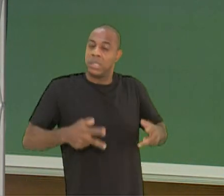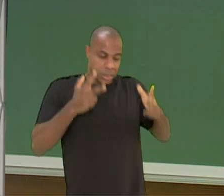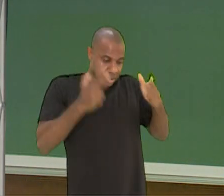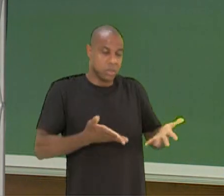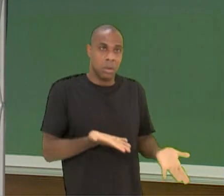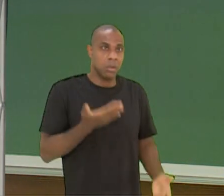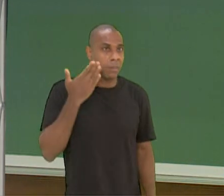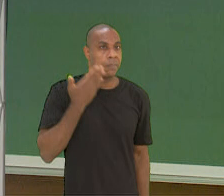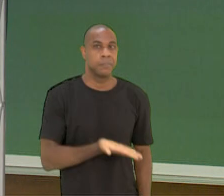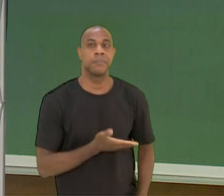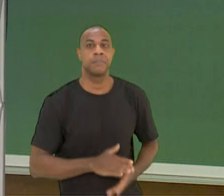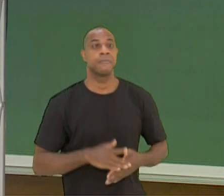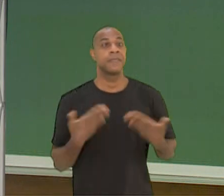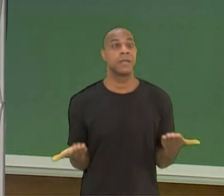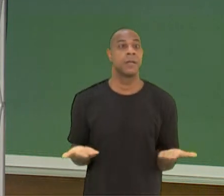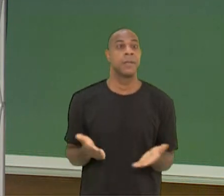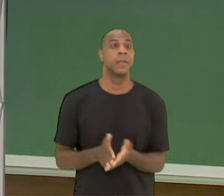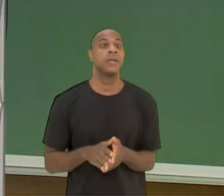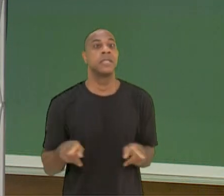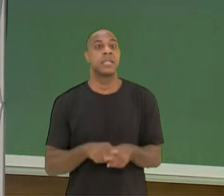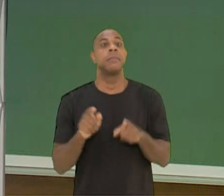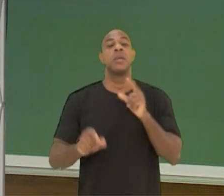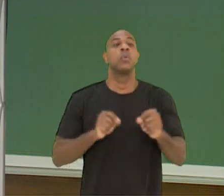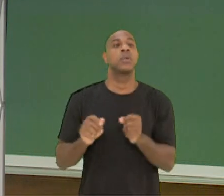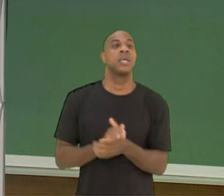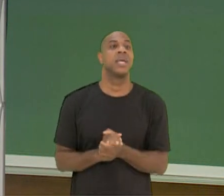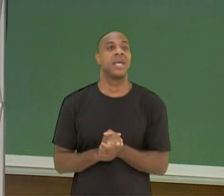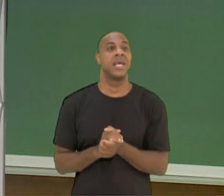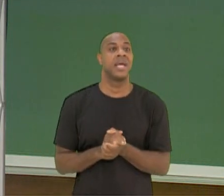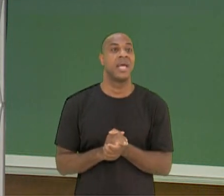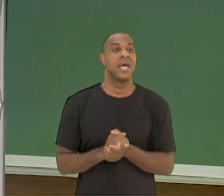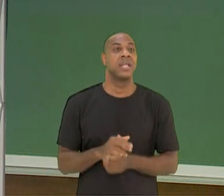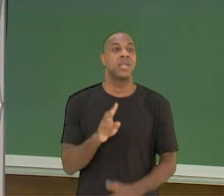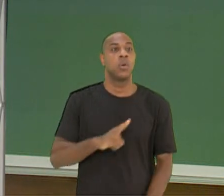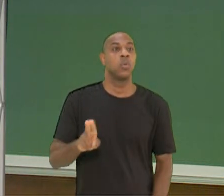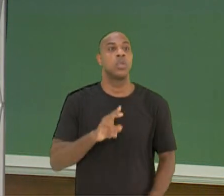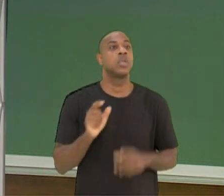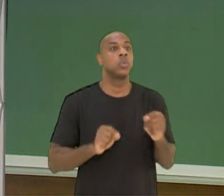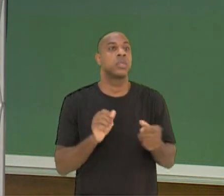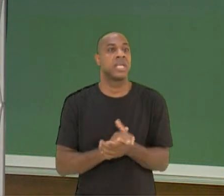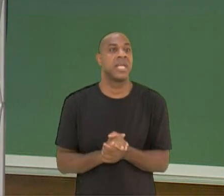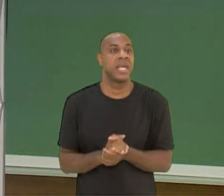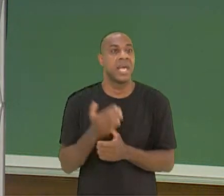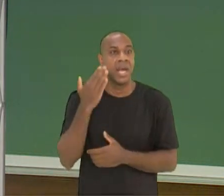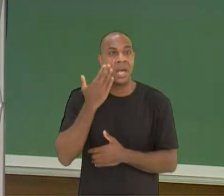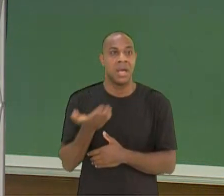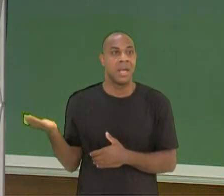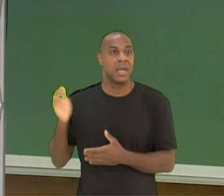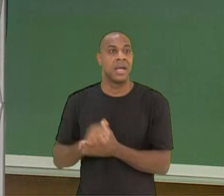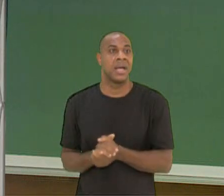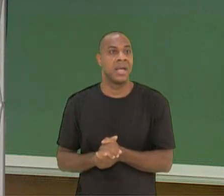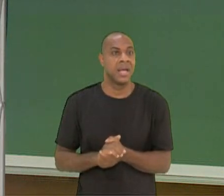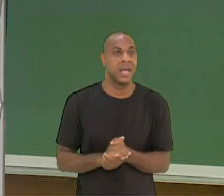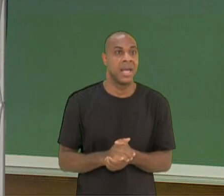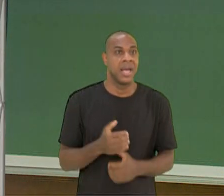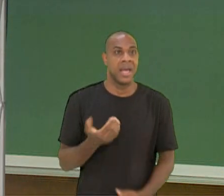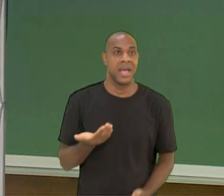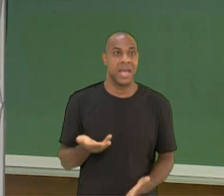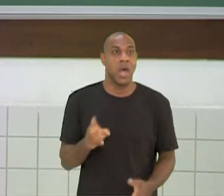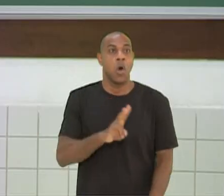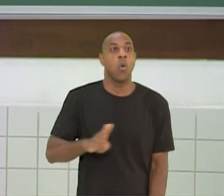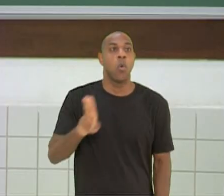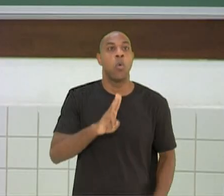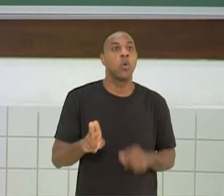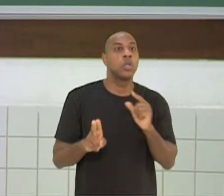da jihad, o que a gente poderia traduzir como uma guerra santa, uma guerra em nome da fé. O uso da jihad para